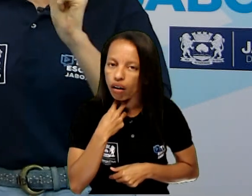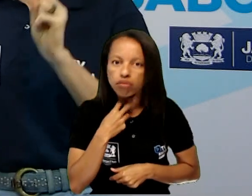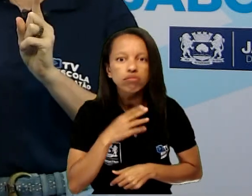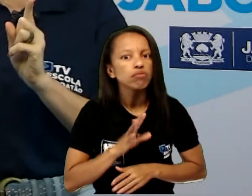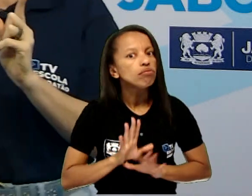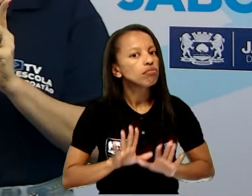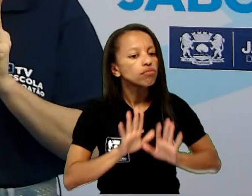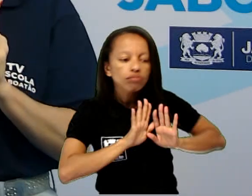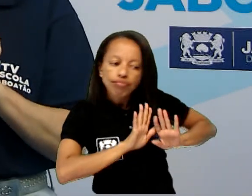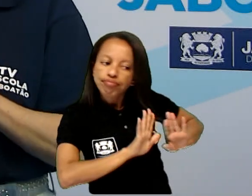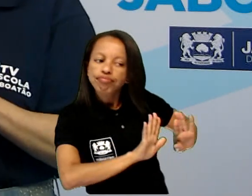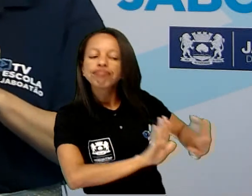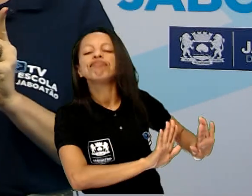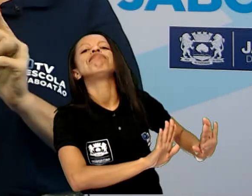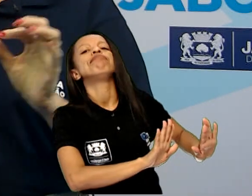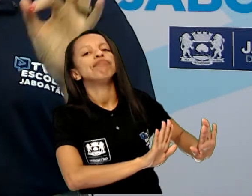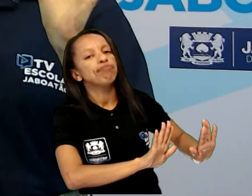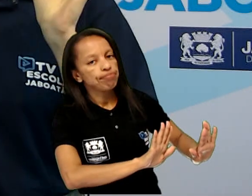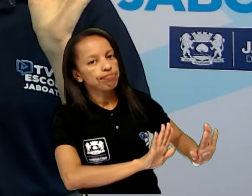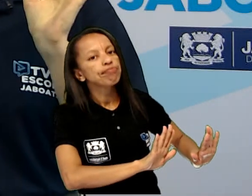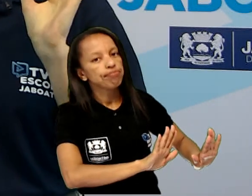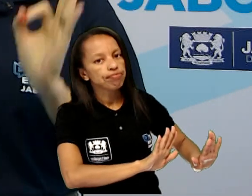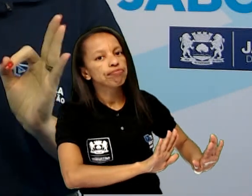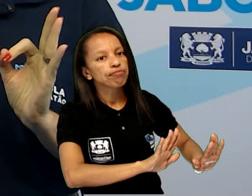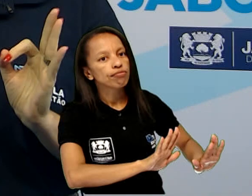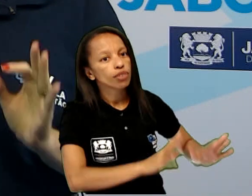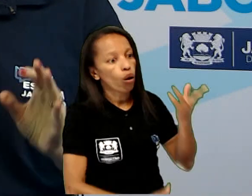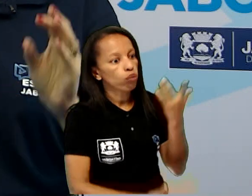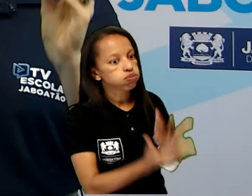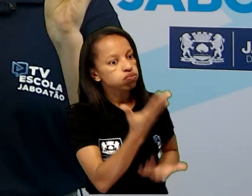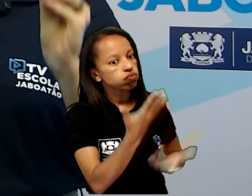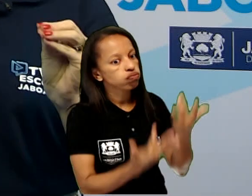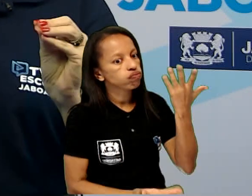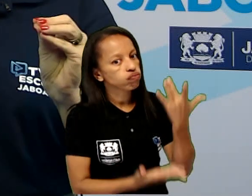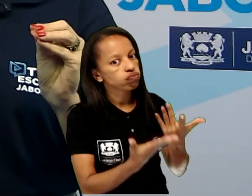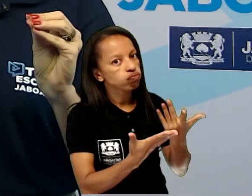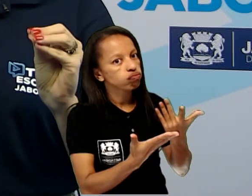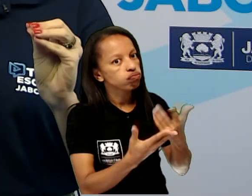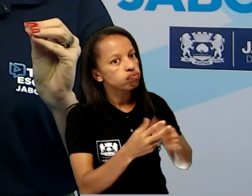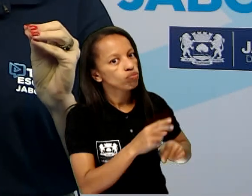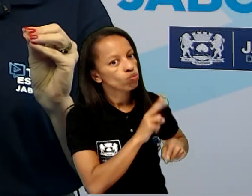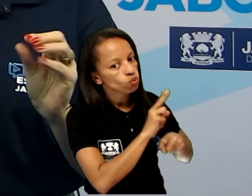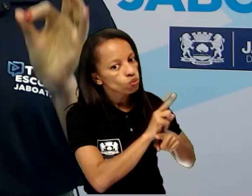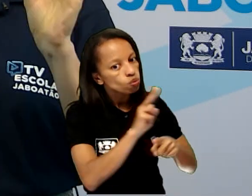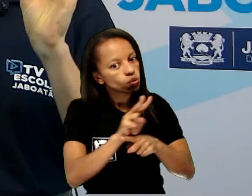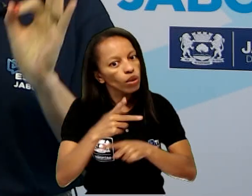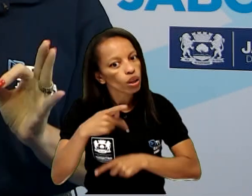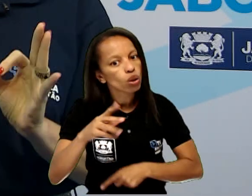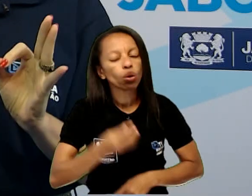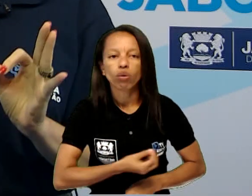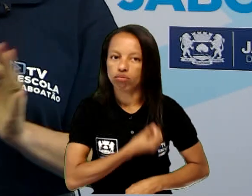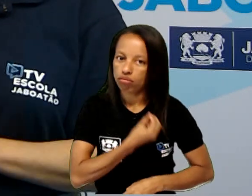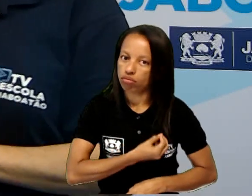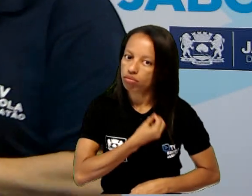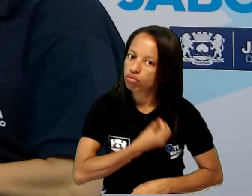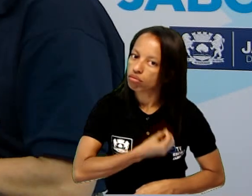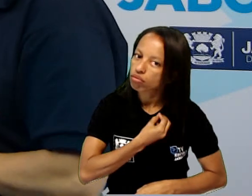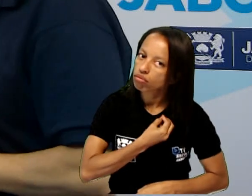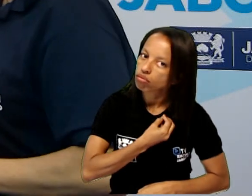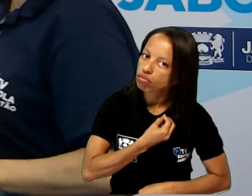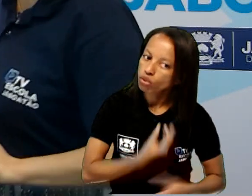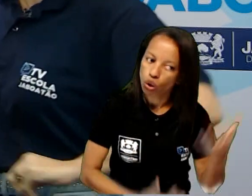Não mexe nisso de jeito nenhum, tá? Isso é inflamável, isso é uma prevenção para sua vida. Não mexe com